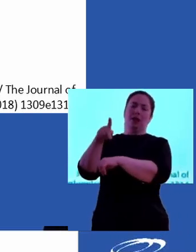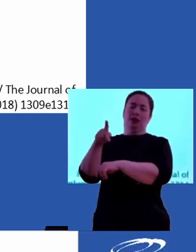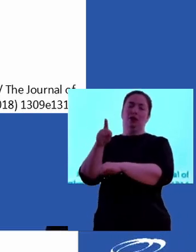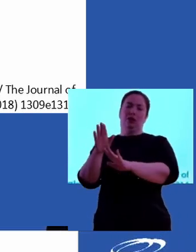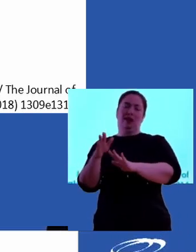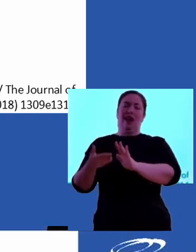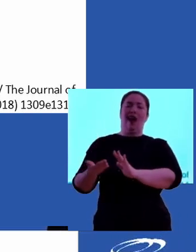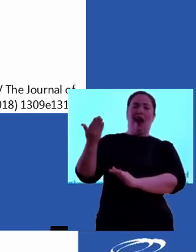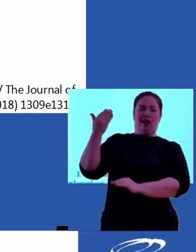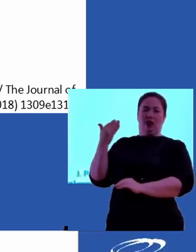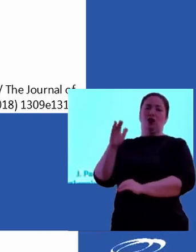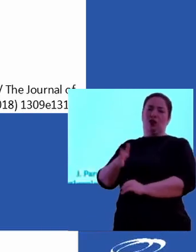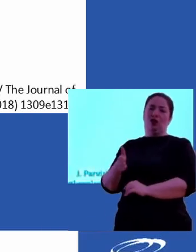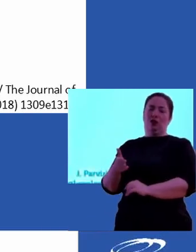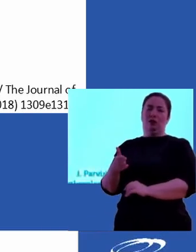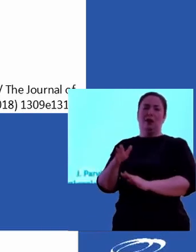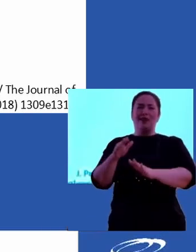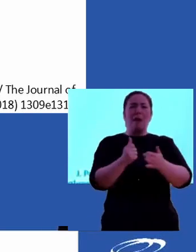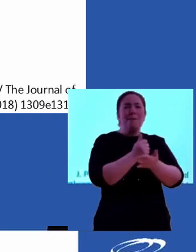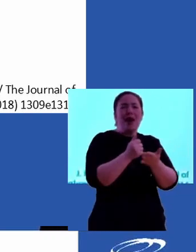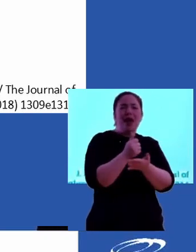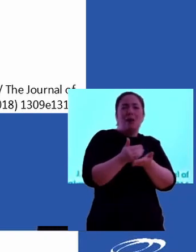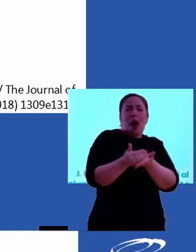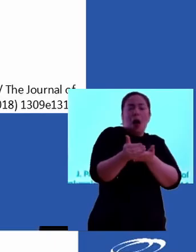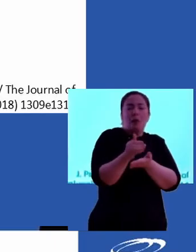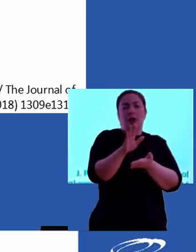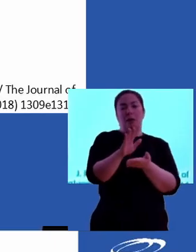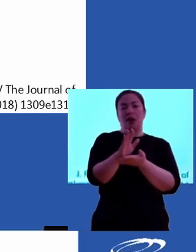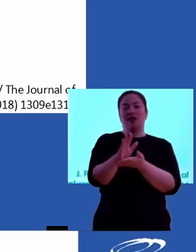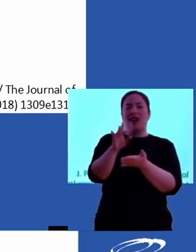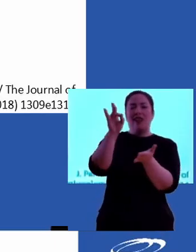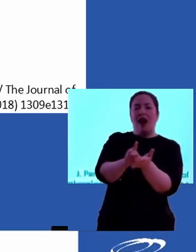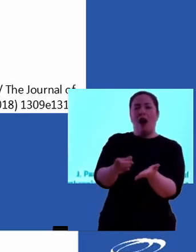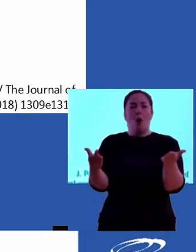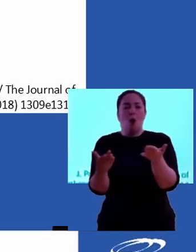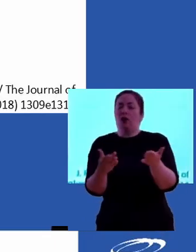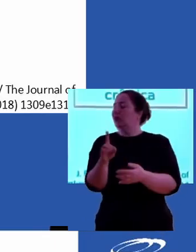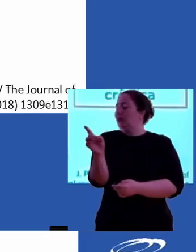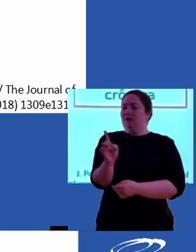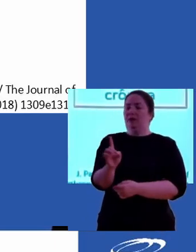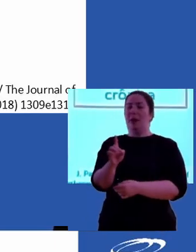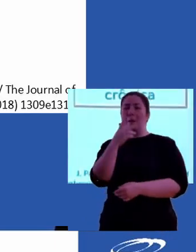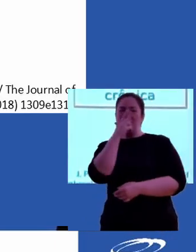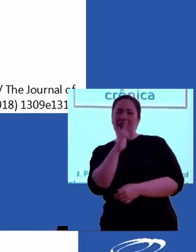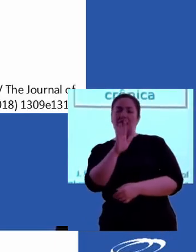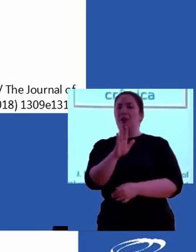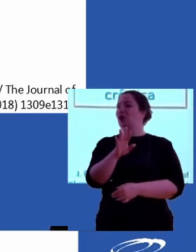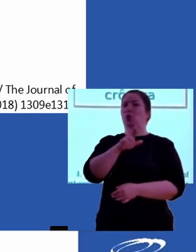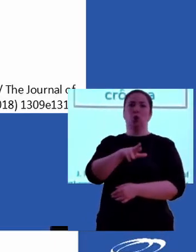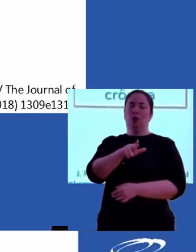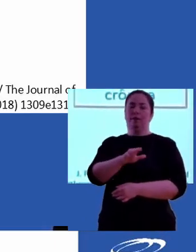que serviu de base para o consenso, mas não é o critério do consenso, tá? Parece, mas não é. Então, tem algumas